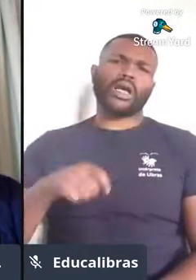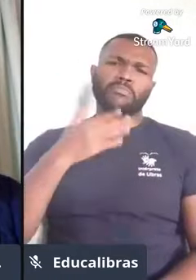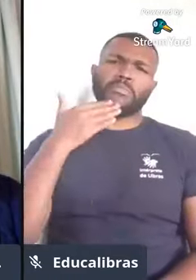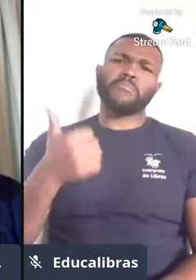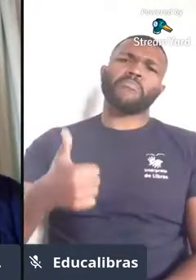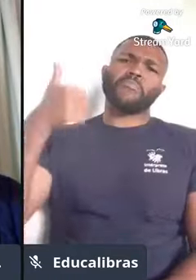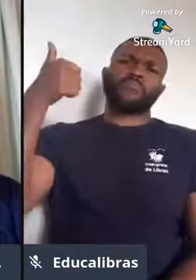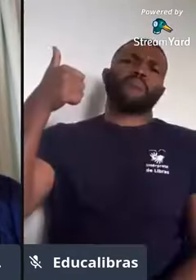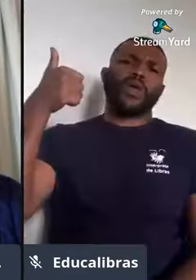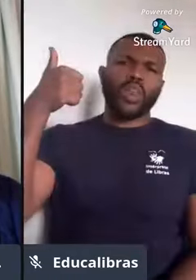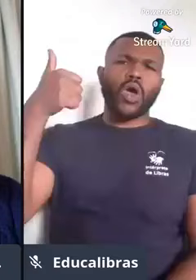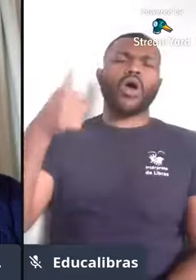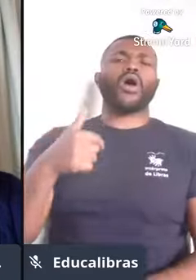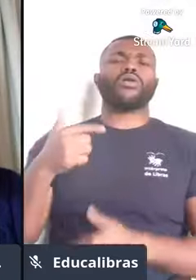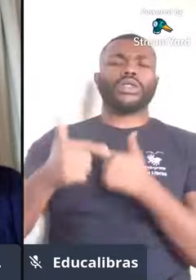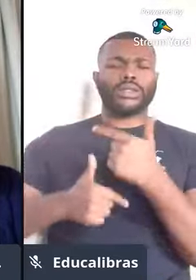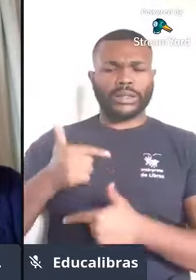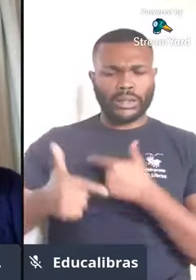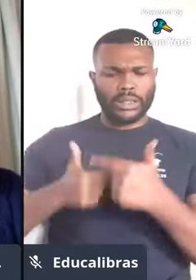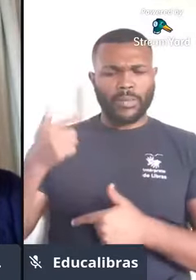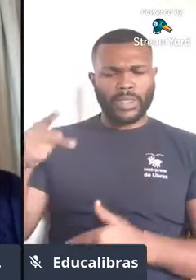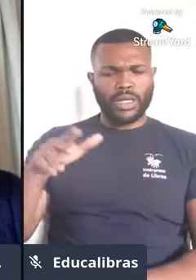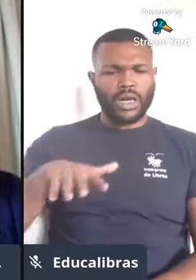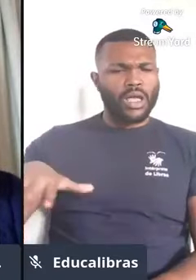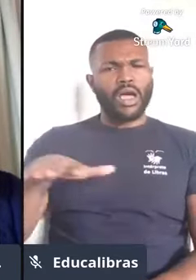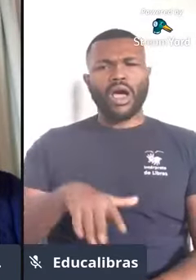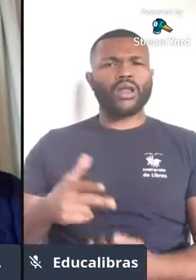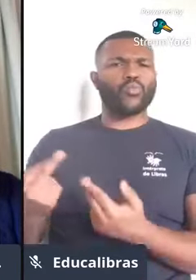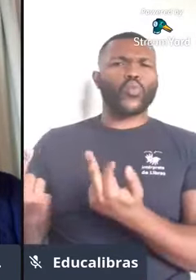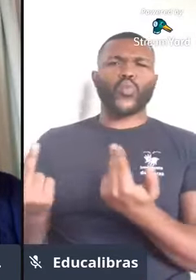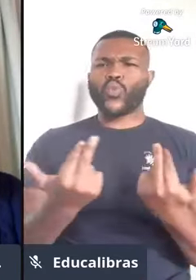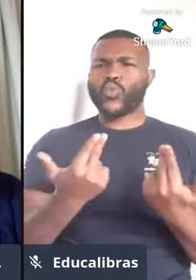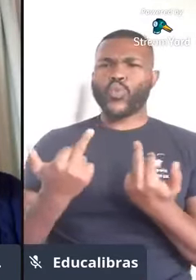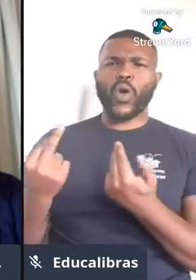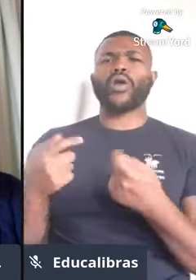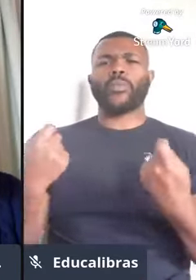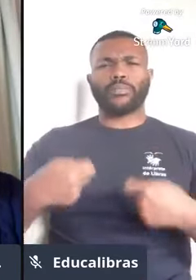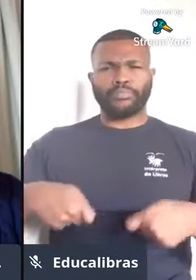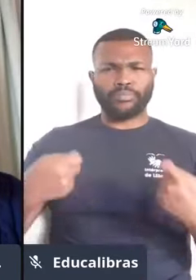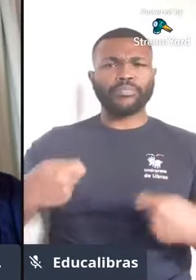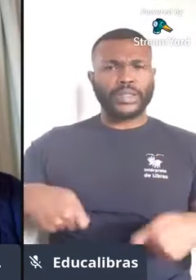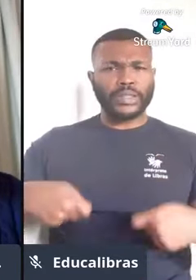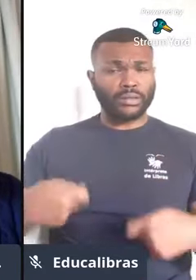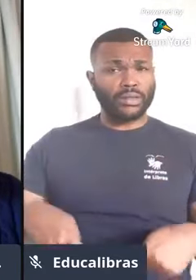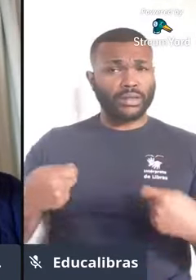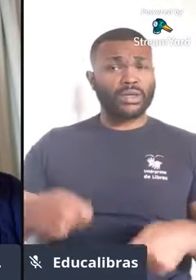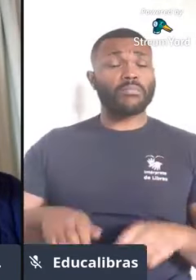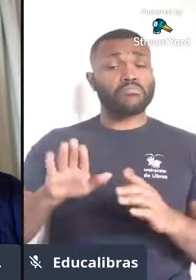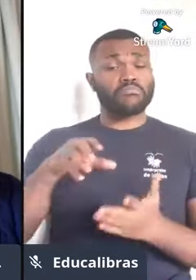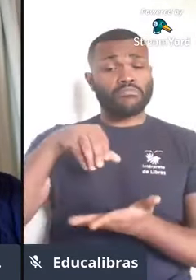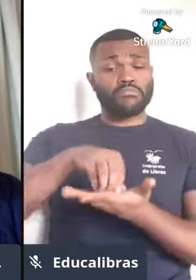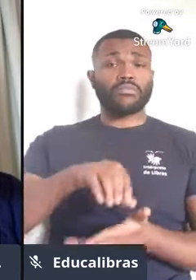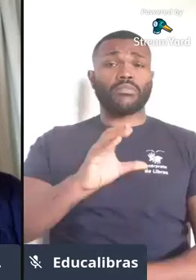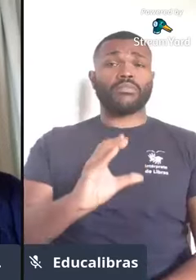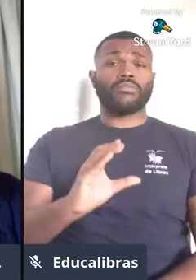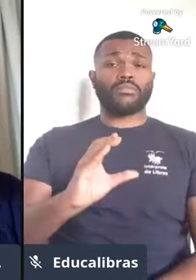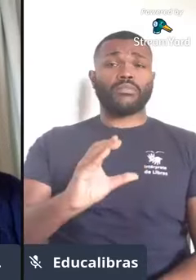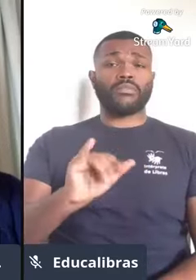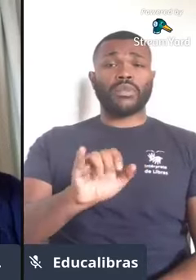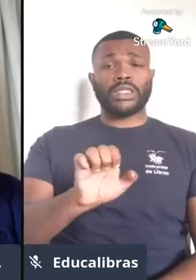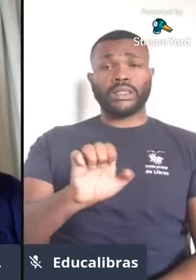a sua atuação nessa área, como todos nós podemos e devemos, mas o CIE está envolvido, eles têm, inclusive, uma